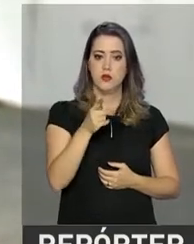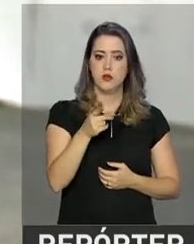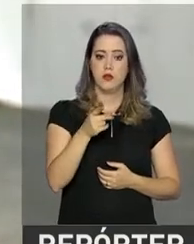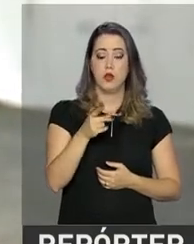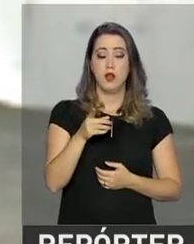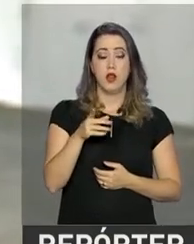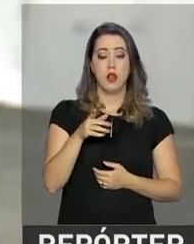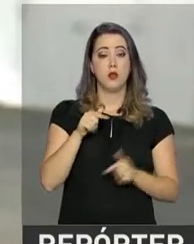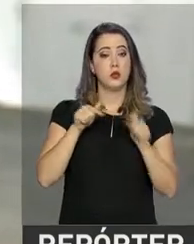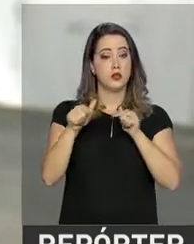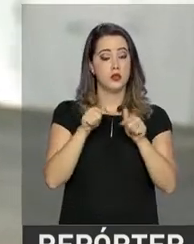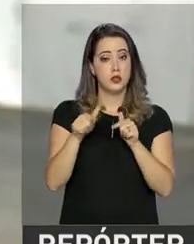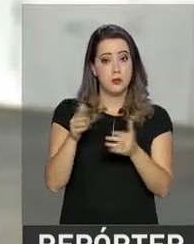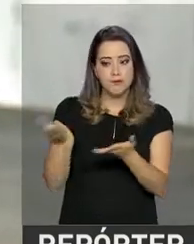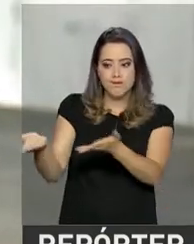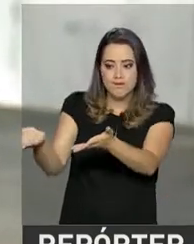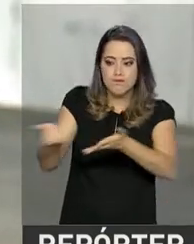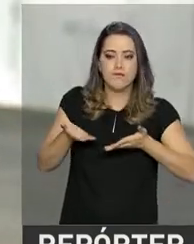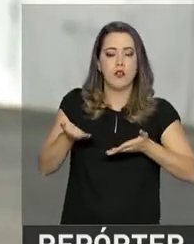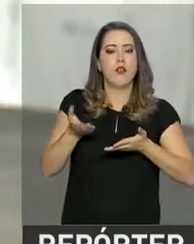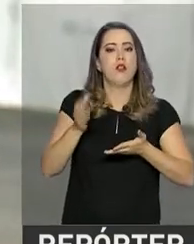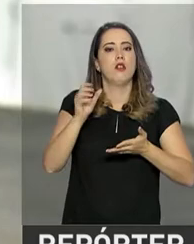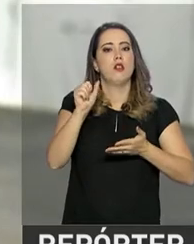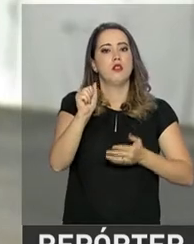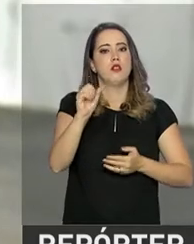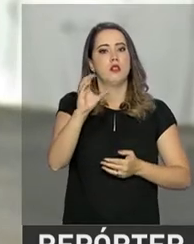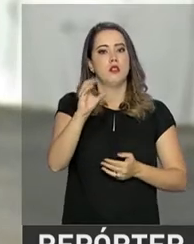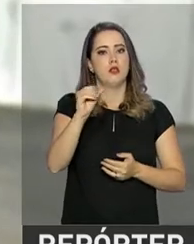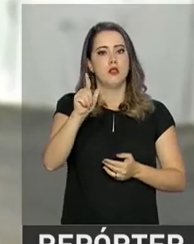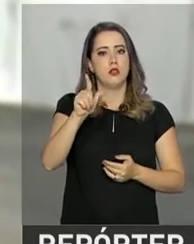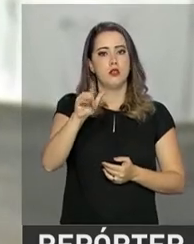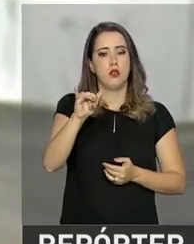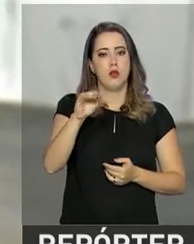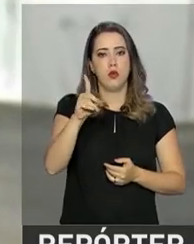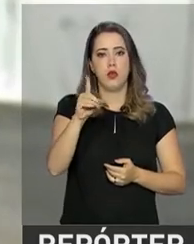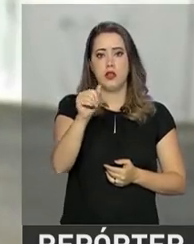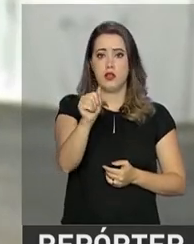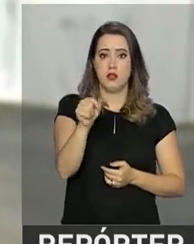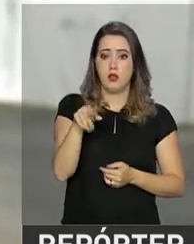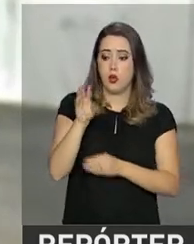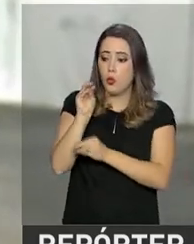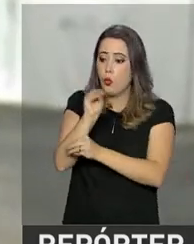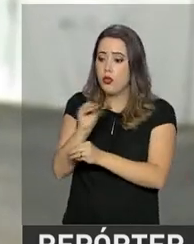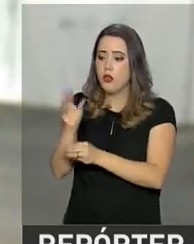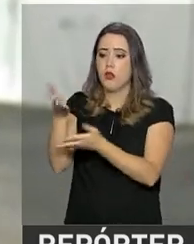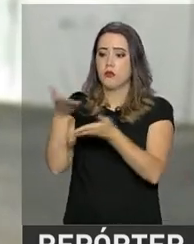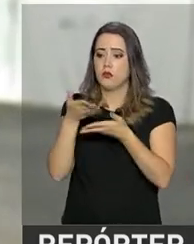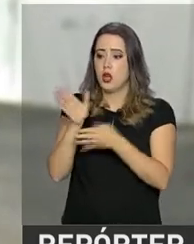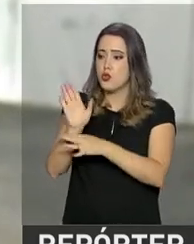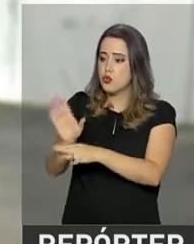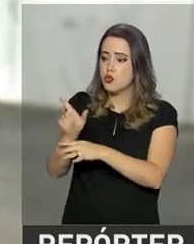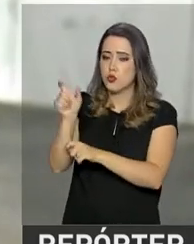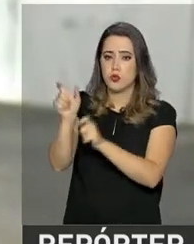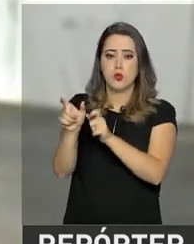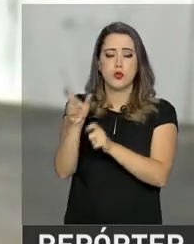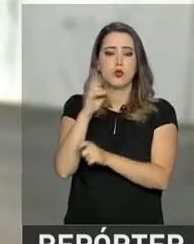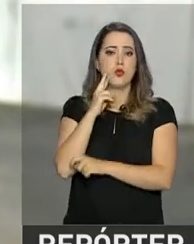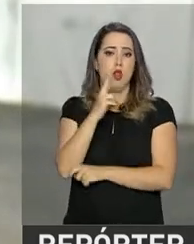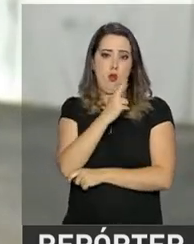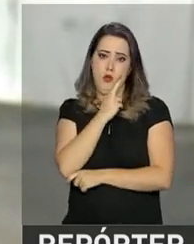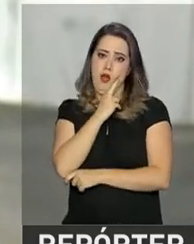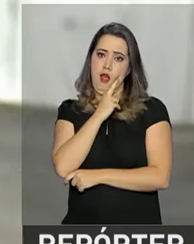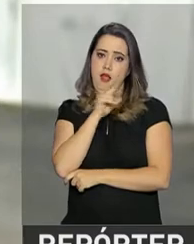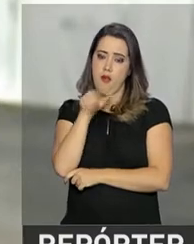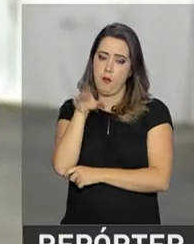resposta do estado brasileiro a aas ocorrer a dão auxílio ao estado de roraima em primeiro